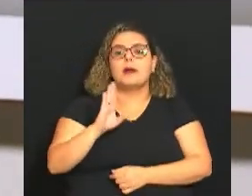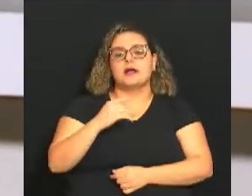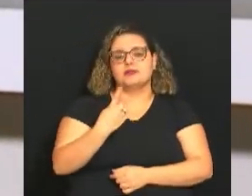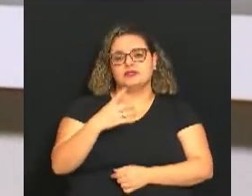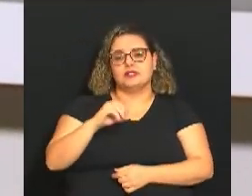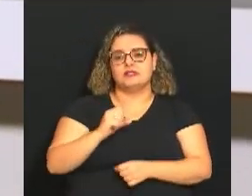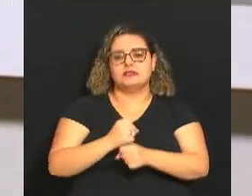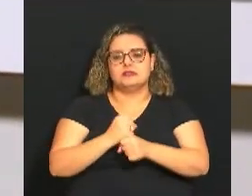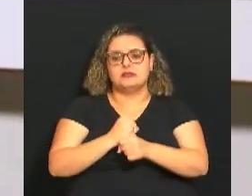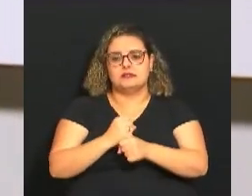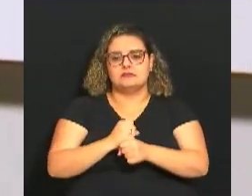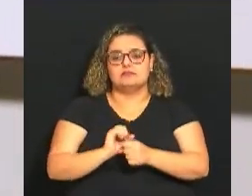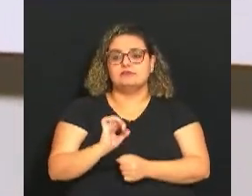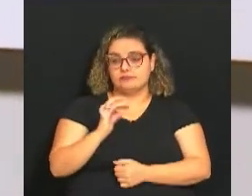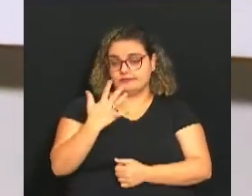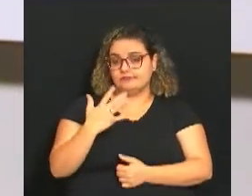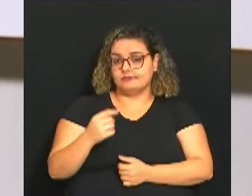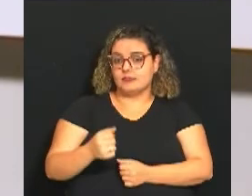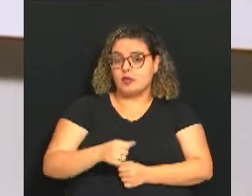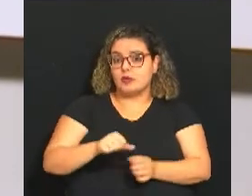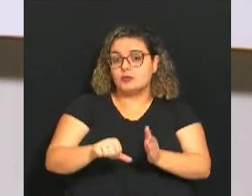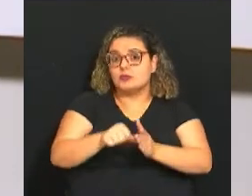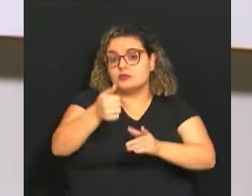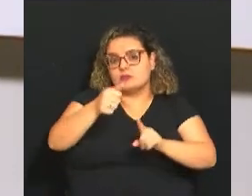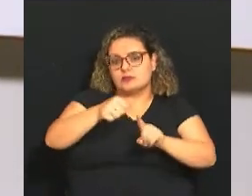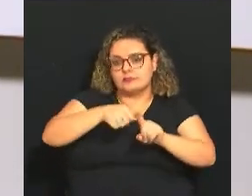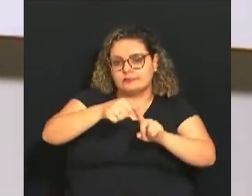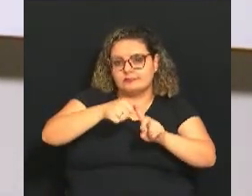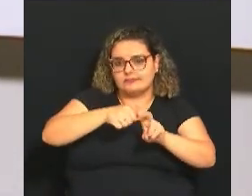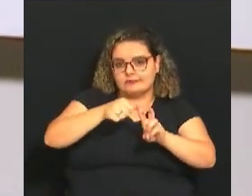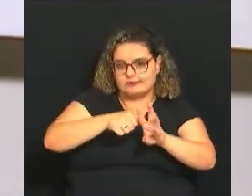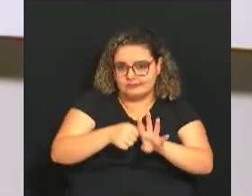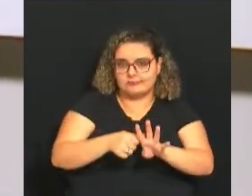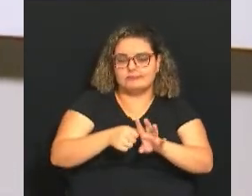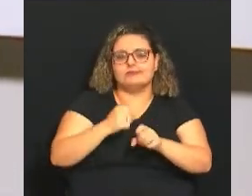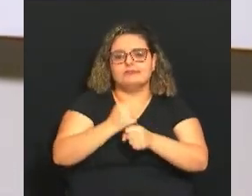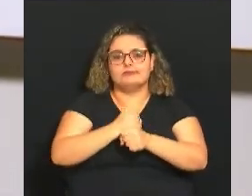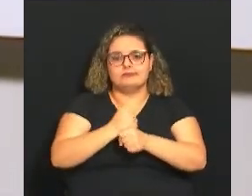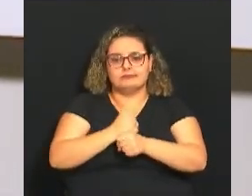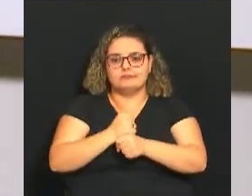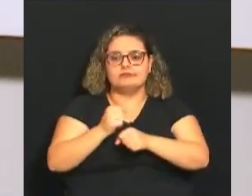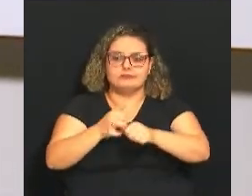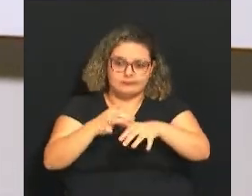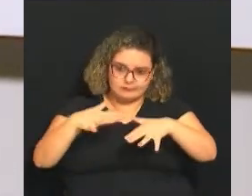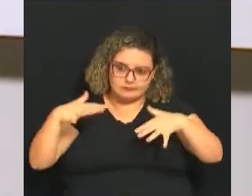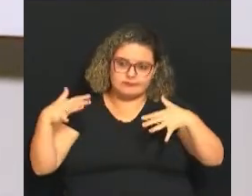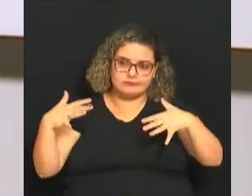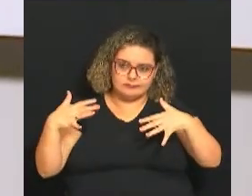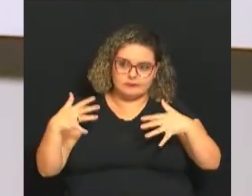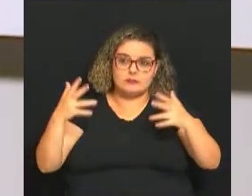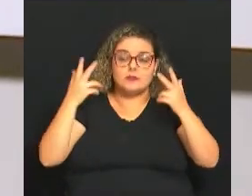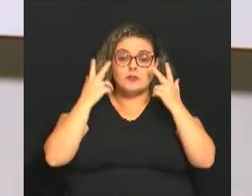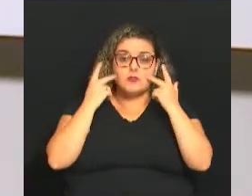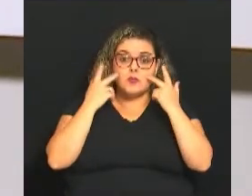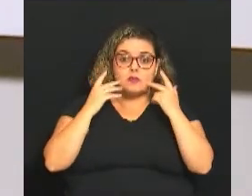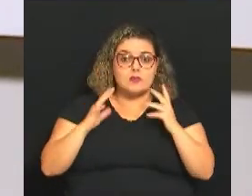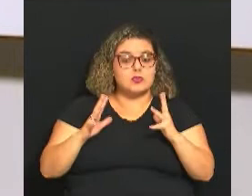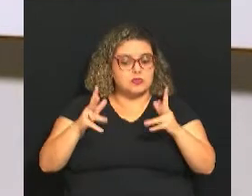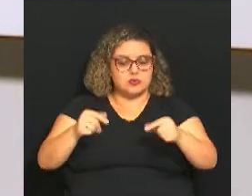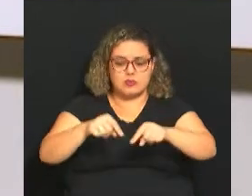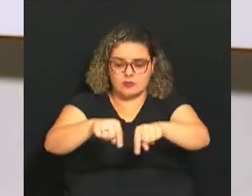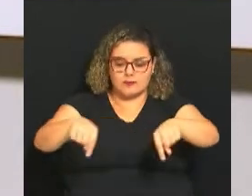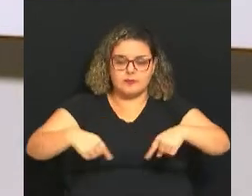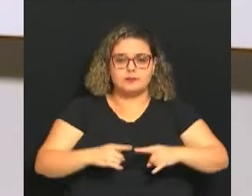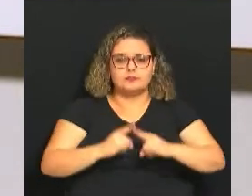atividades realizadas nos primeiros meses do ano. No início do ano nós temos assembleias ordinárias, normalmente em todos os condomínios, tanto os